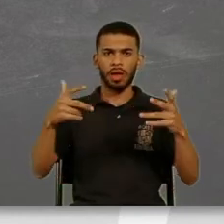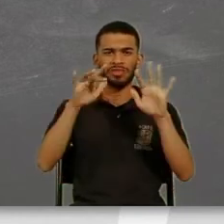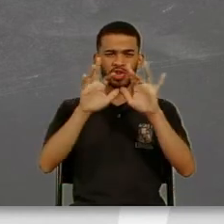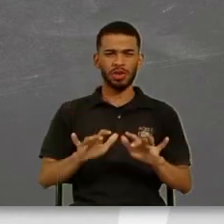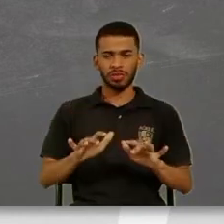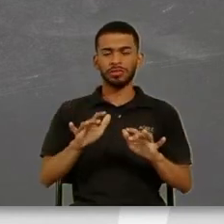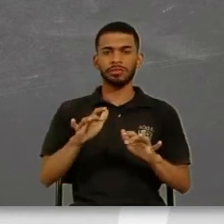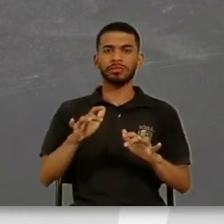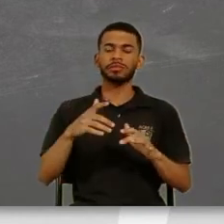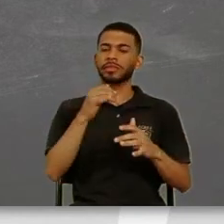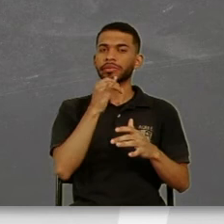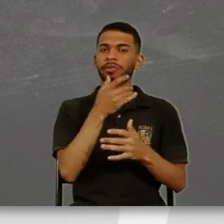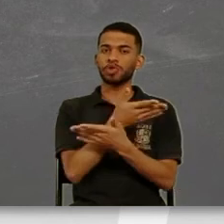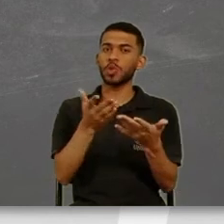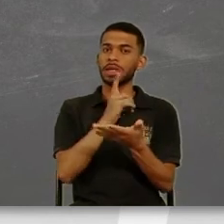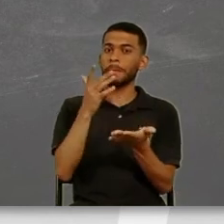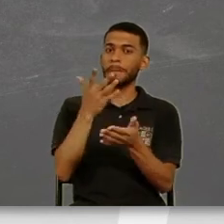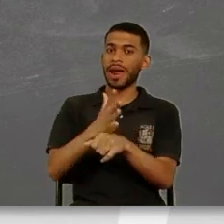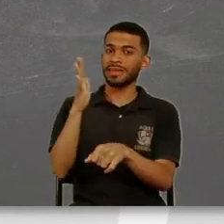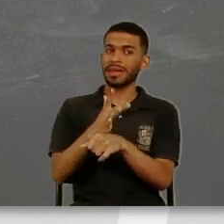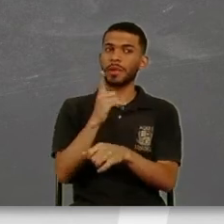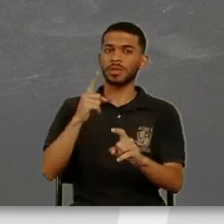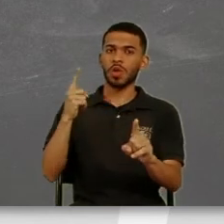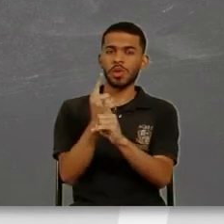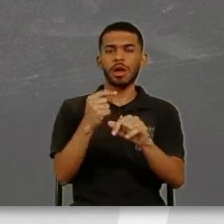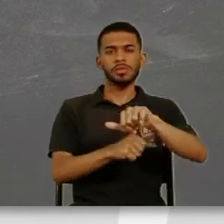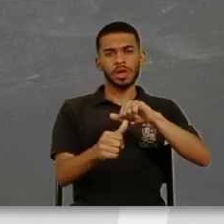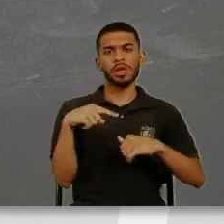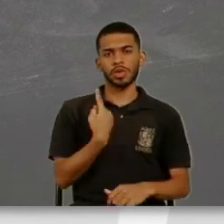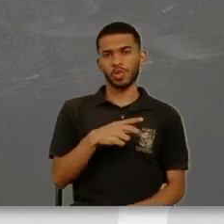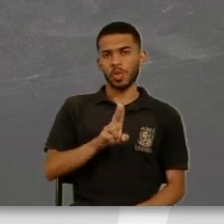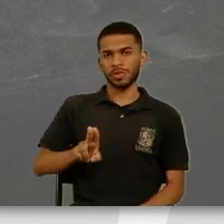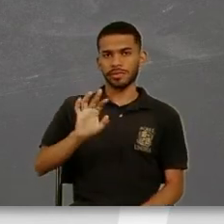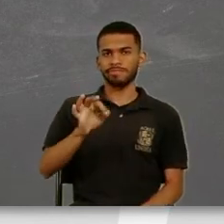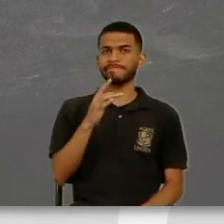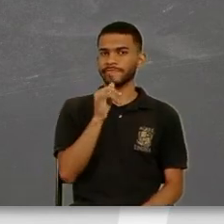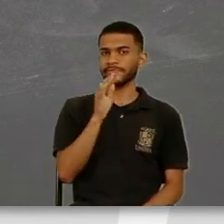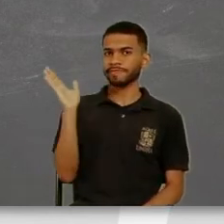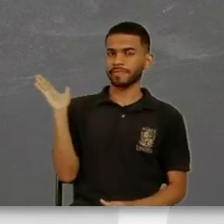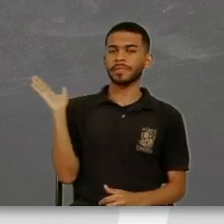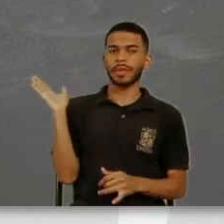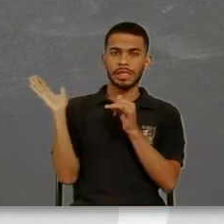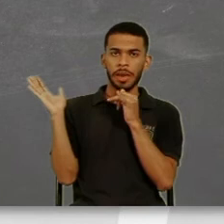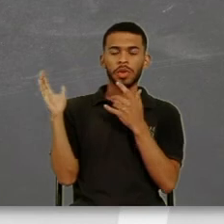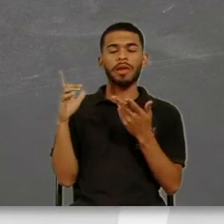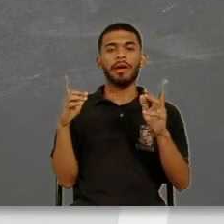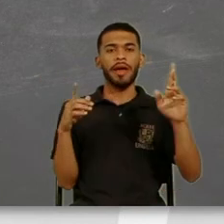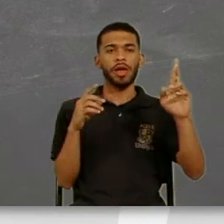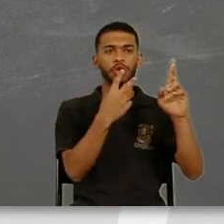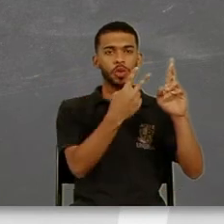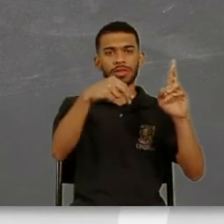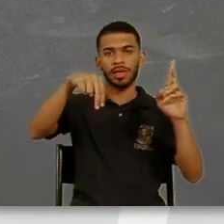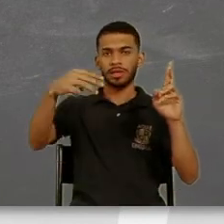onde vocês vão poder praticar para achar a transformação que foi utilizada. Aqui, por exemplo, eu tenho R2 em